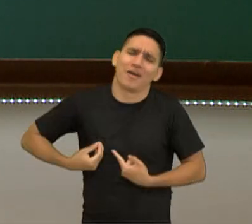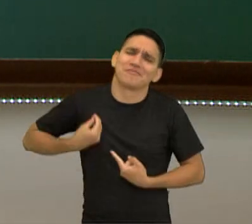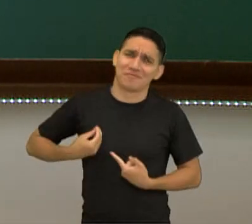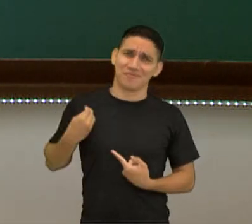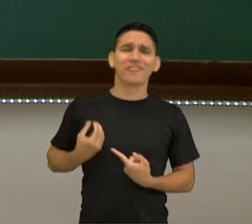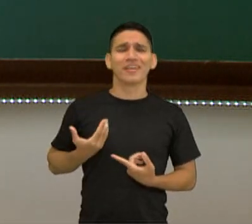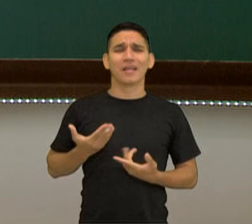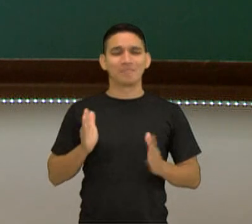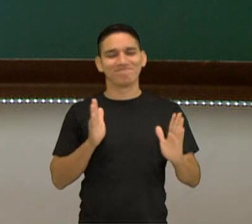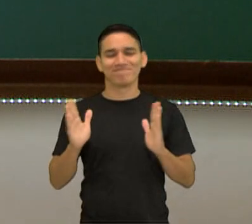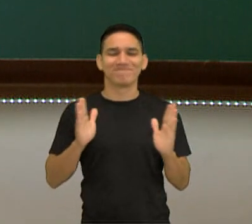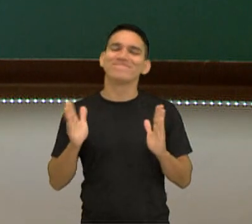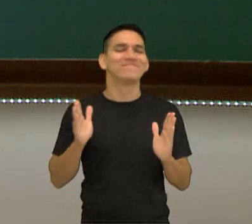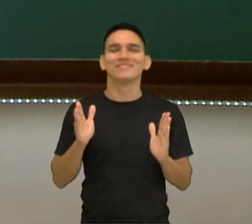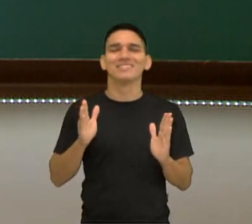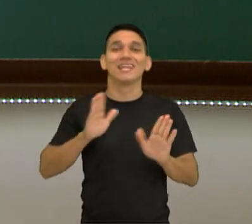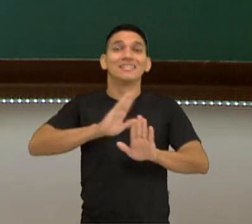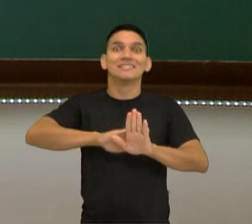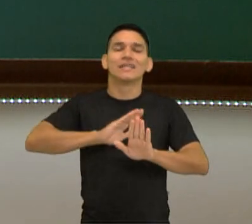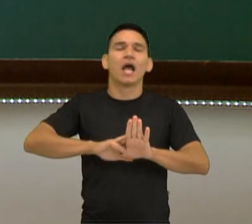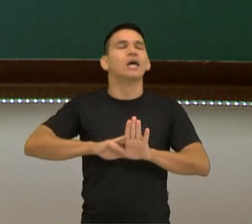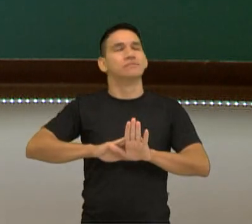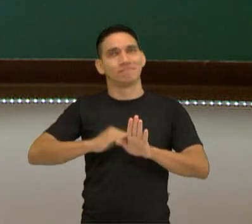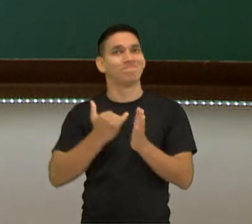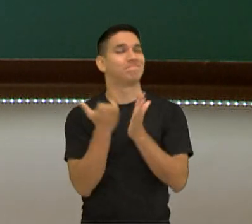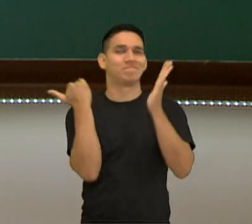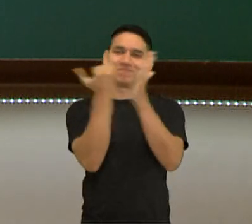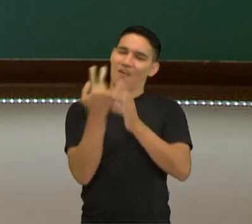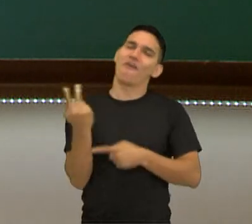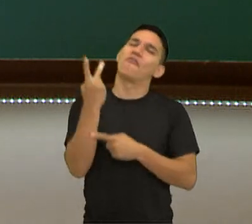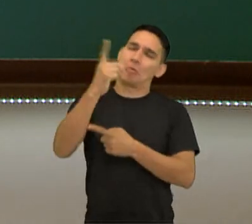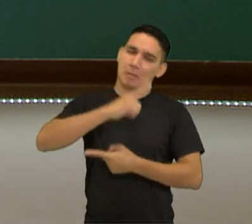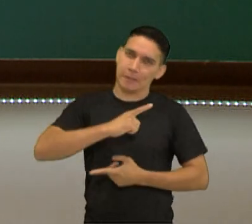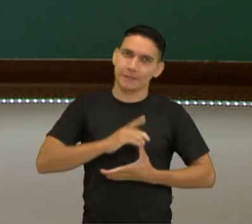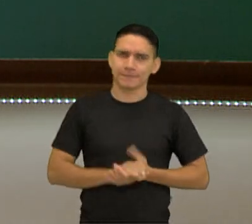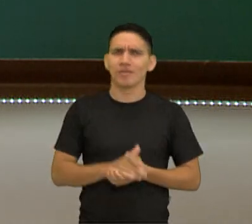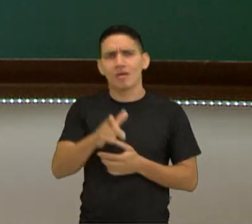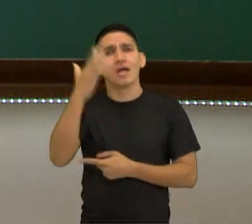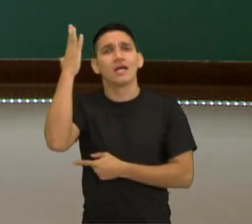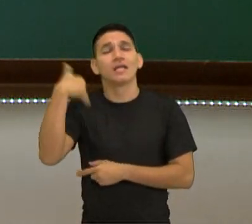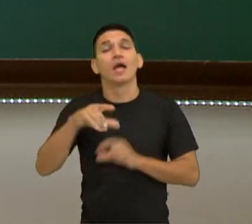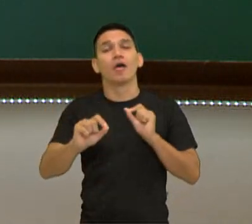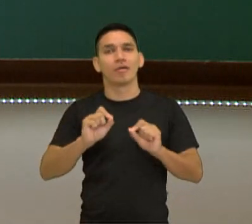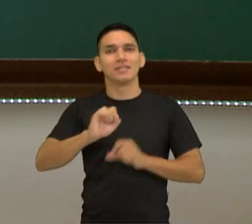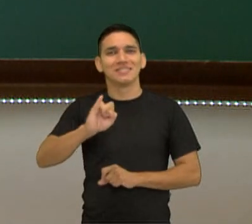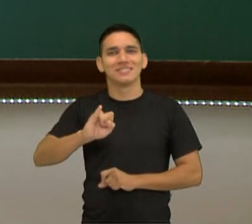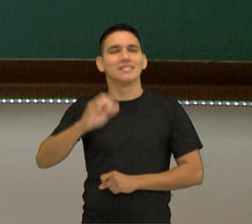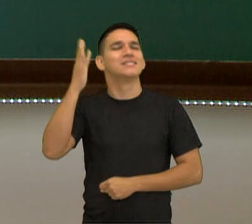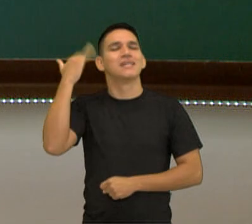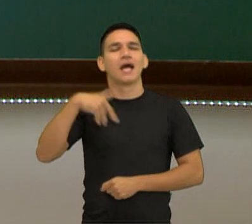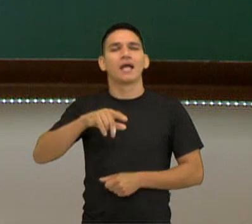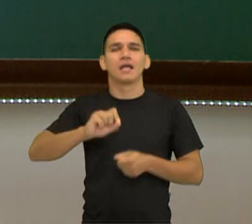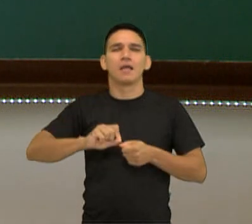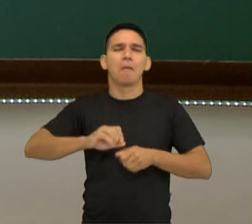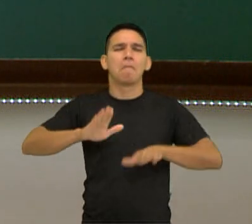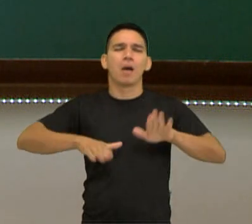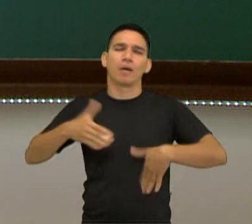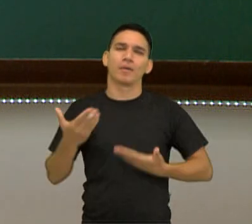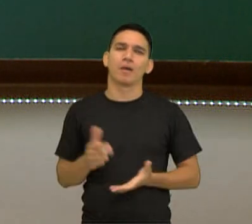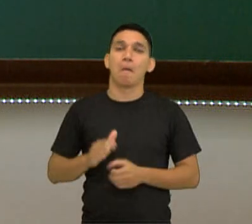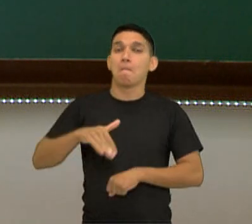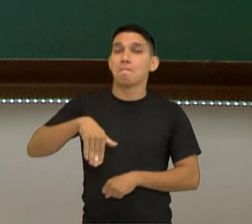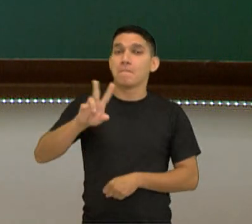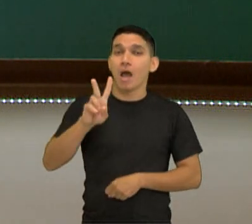vivendo, quer dizer muita coisa. Aliás, você sabia que se você ficar abraçado por mais